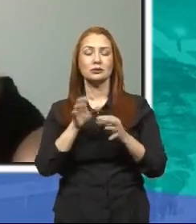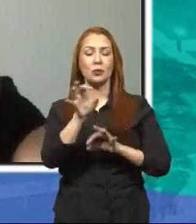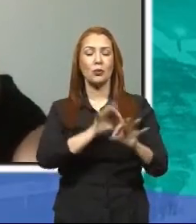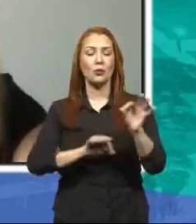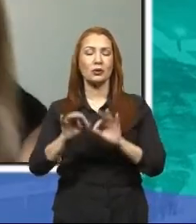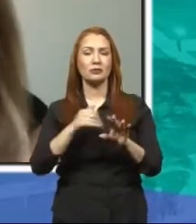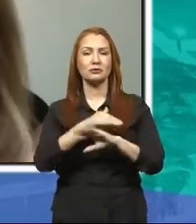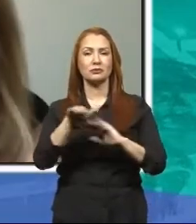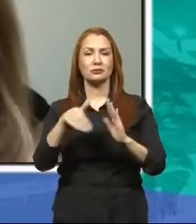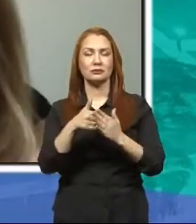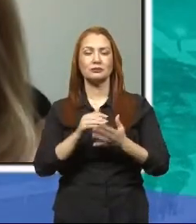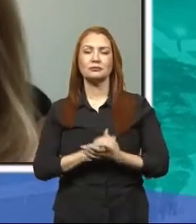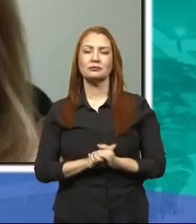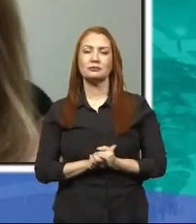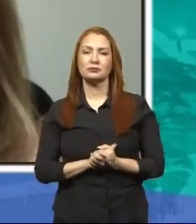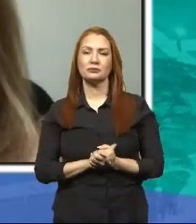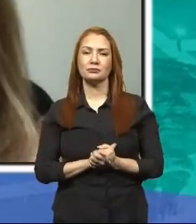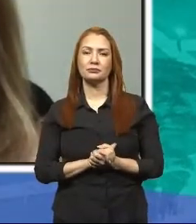né, pessoal,